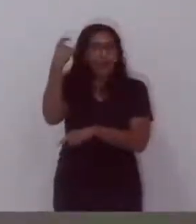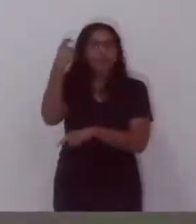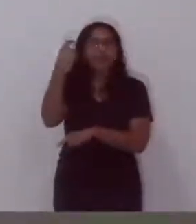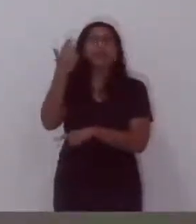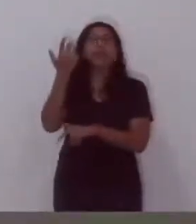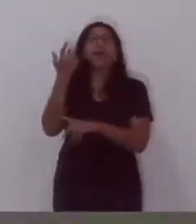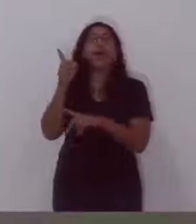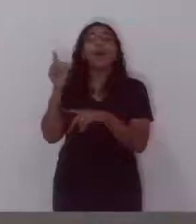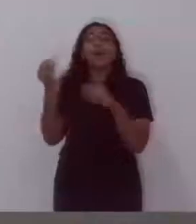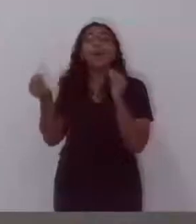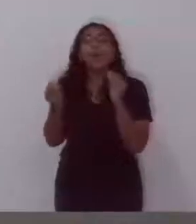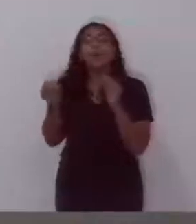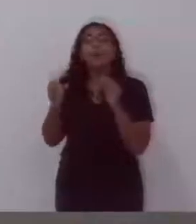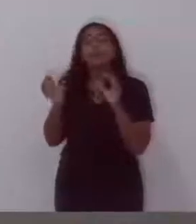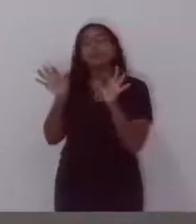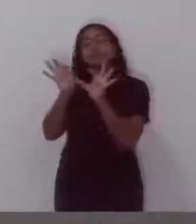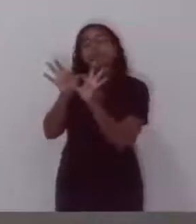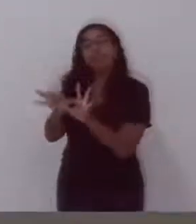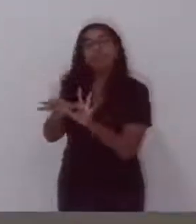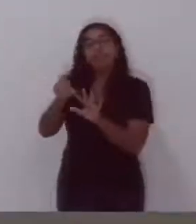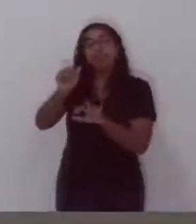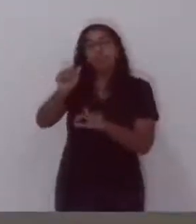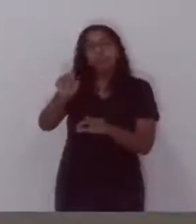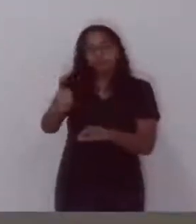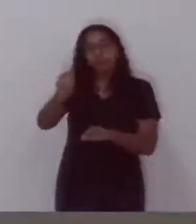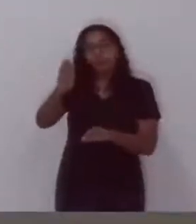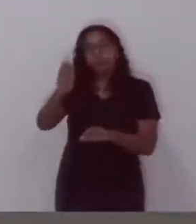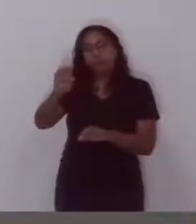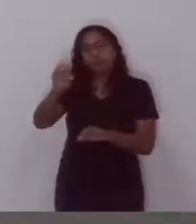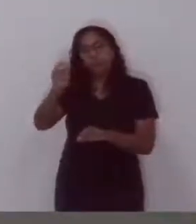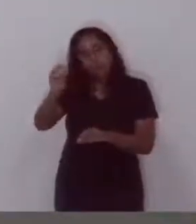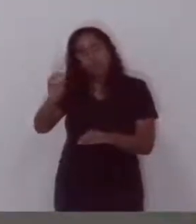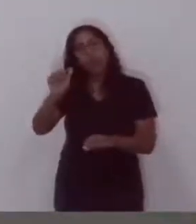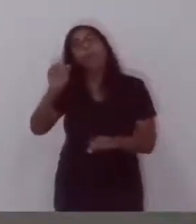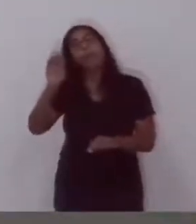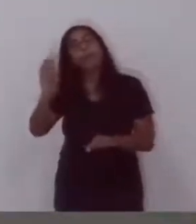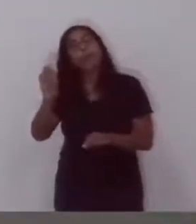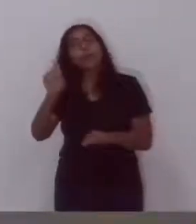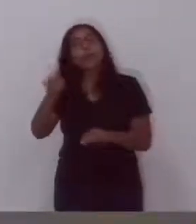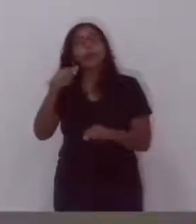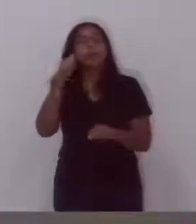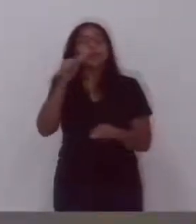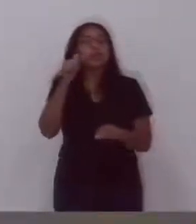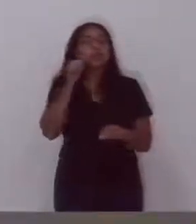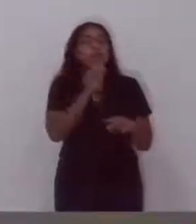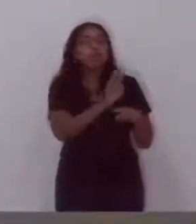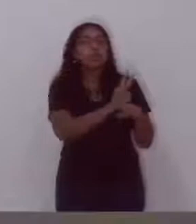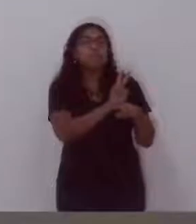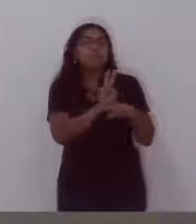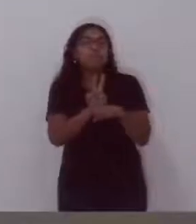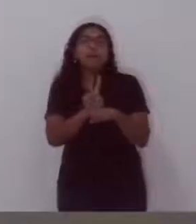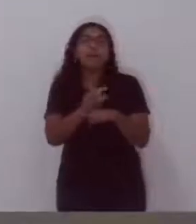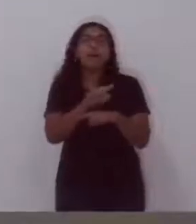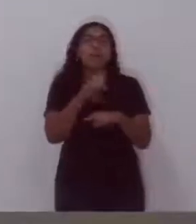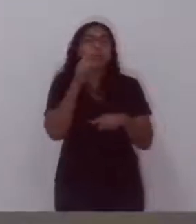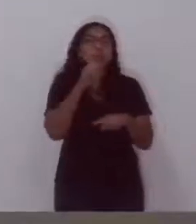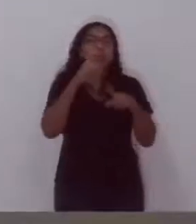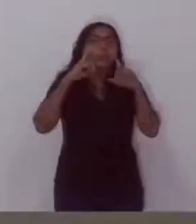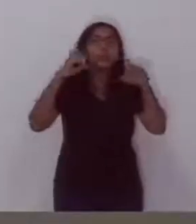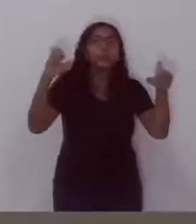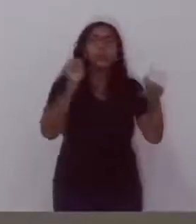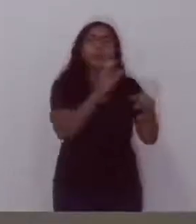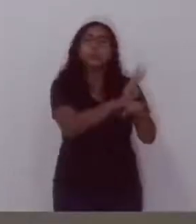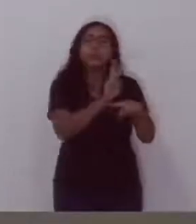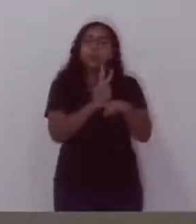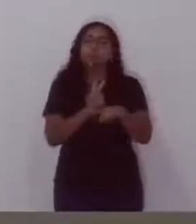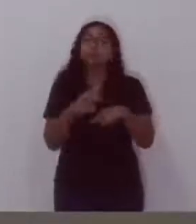com a questão da mulher do nosso município, com as questões e tantas outras questões. Então, quero deixar de púlpito aqui meus parabéns à